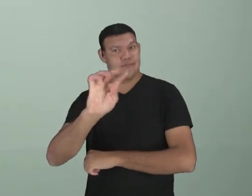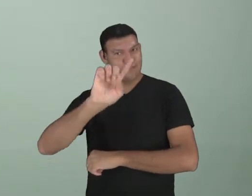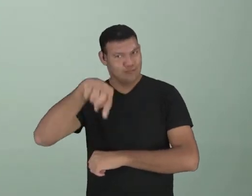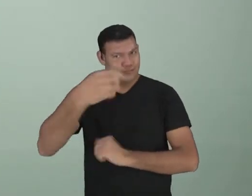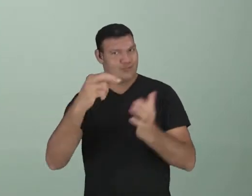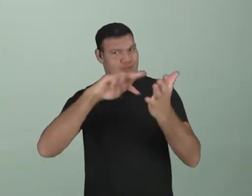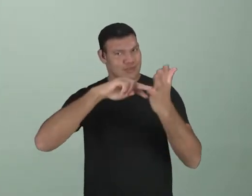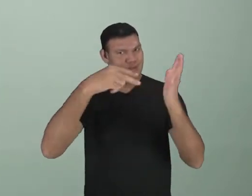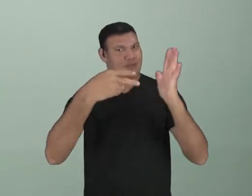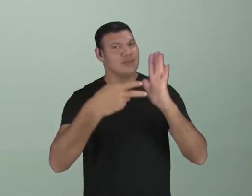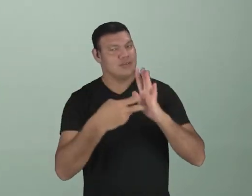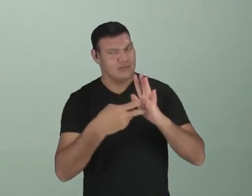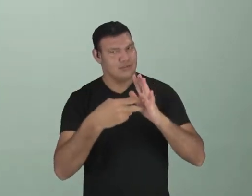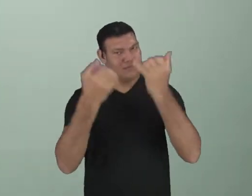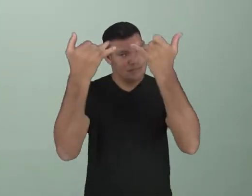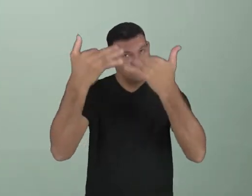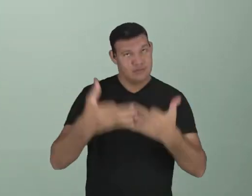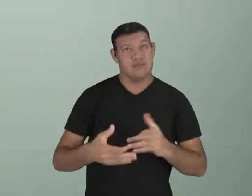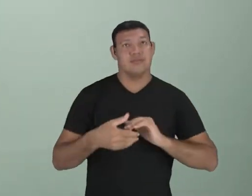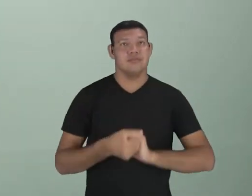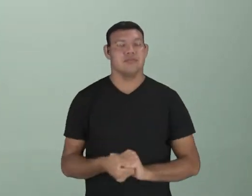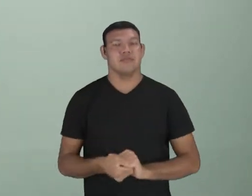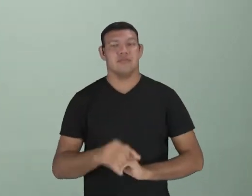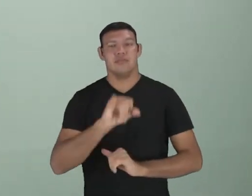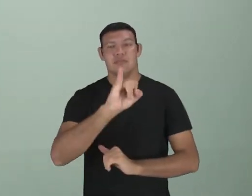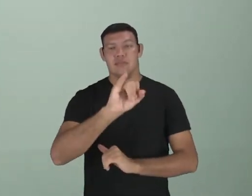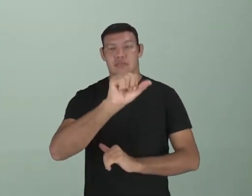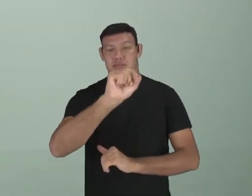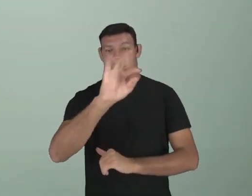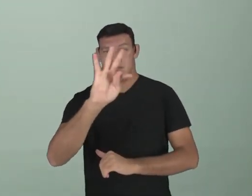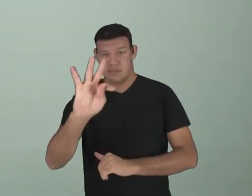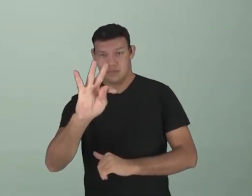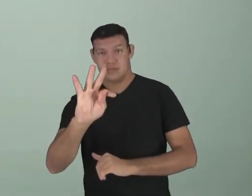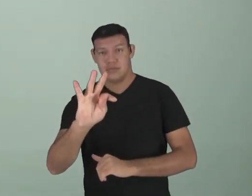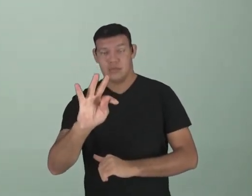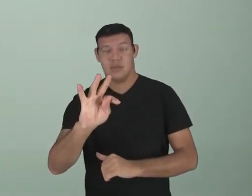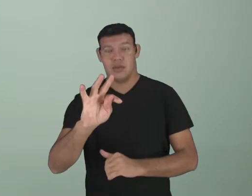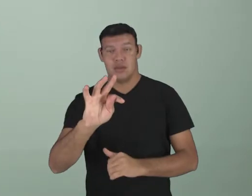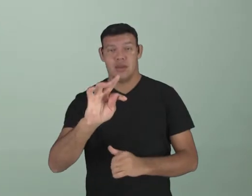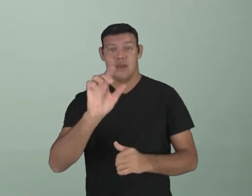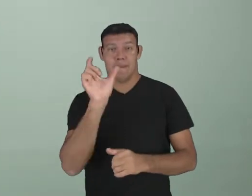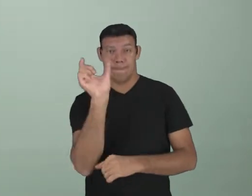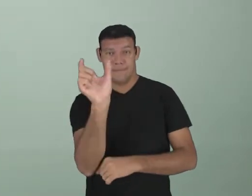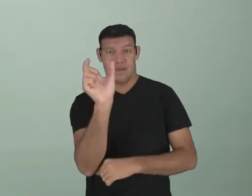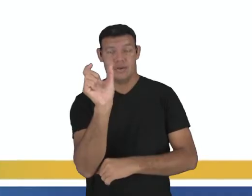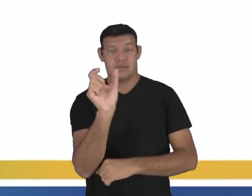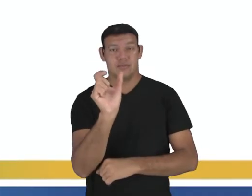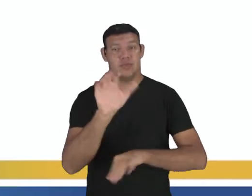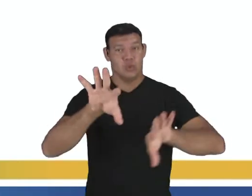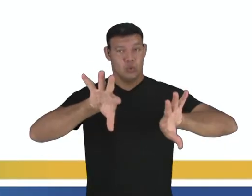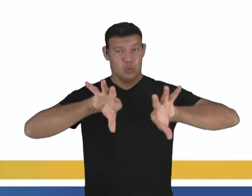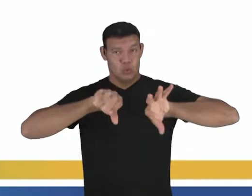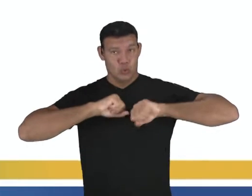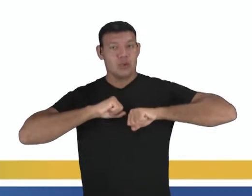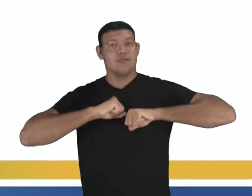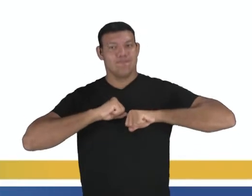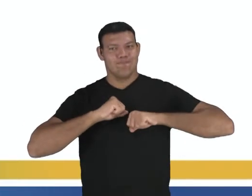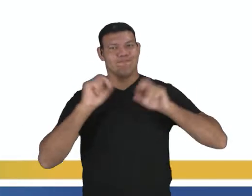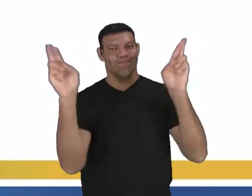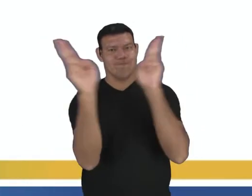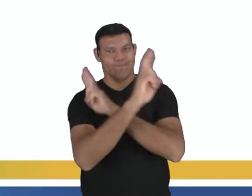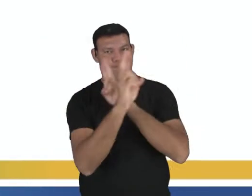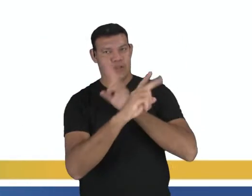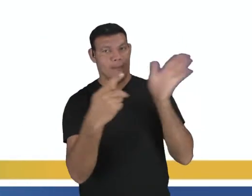bom? As ISTs, né, IST é a sigla para infecções